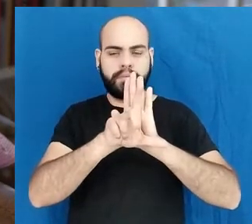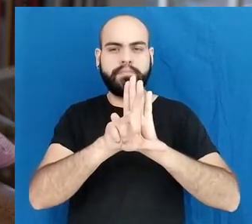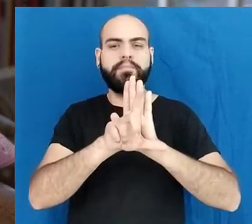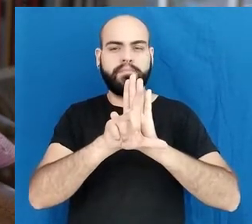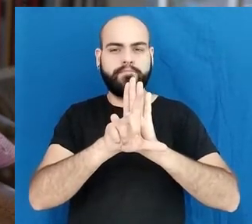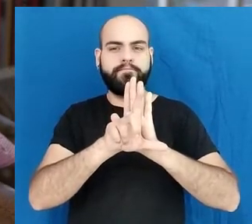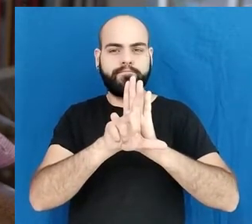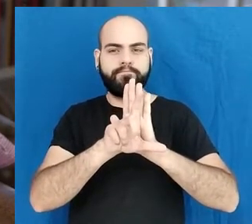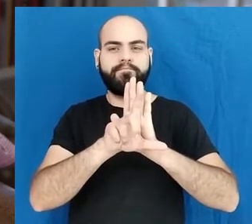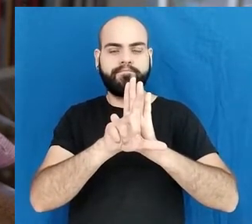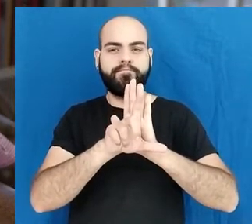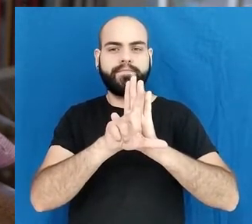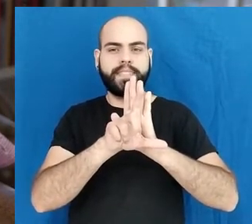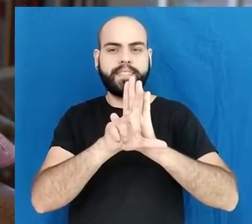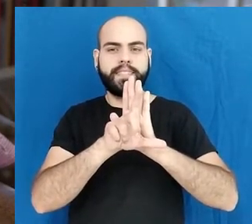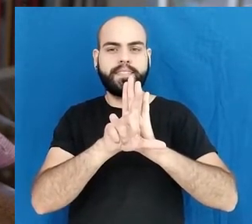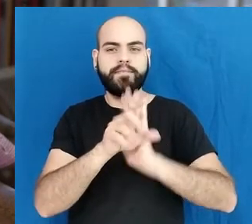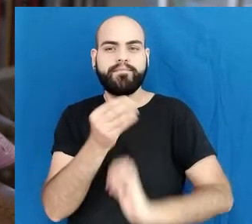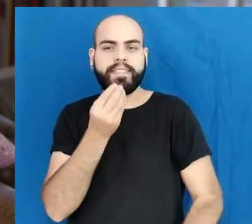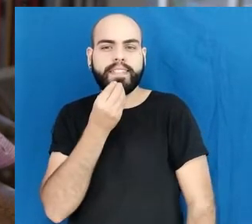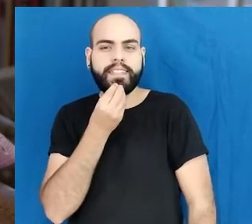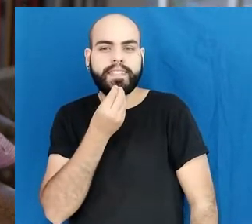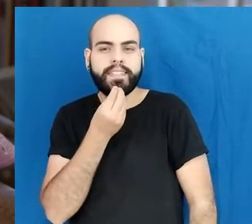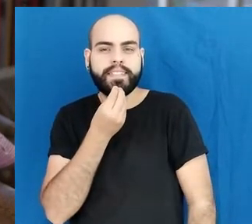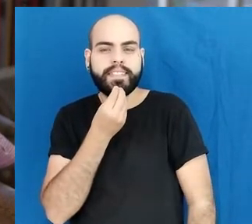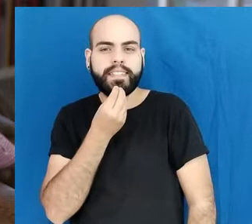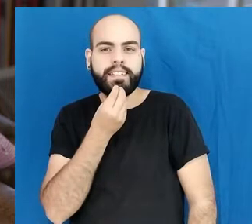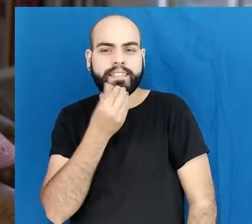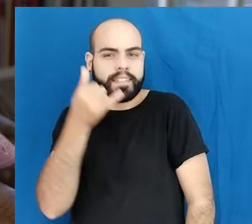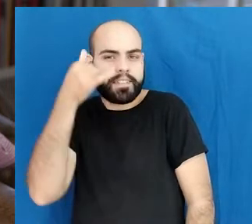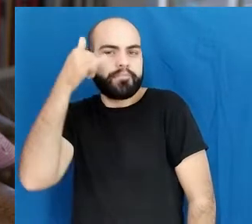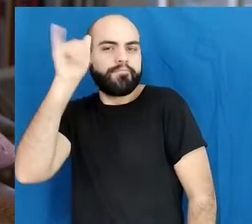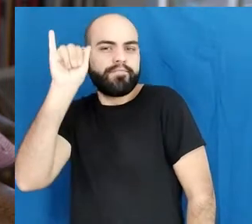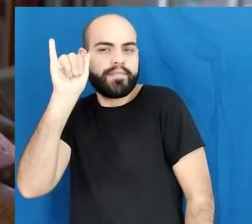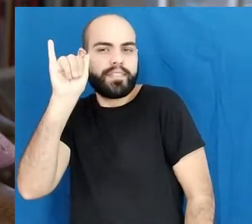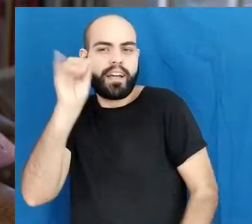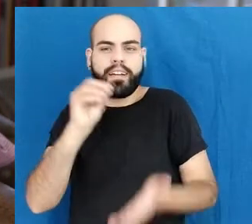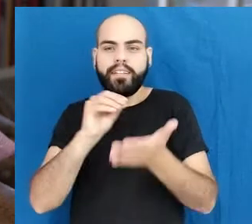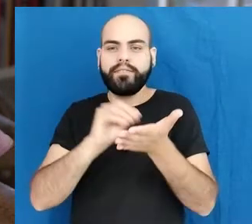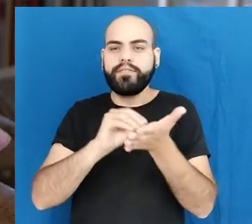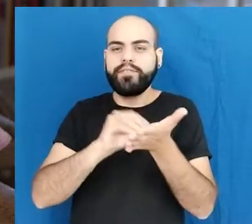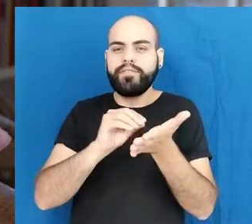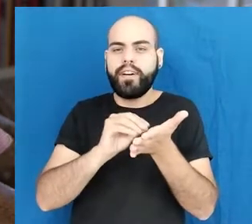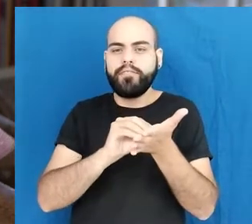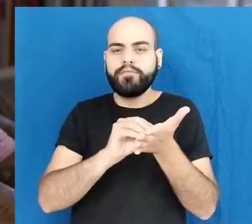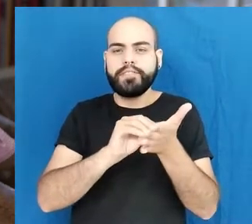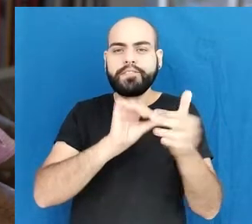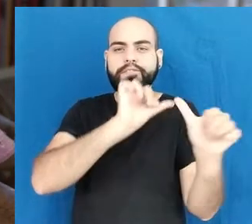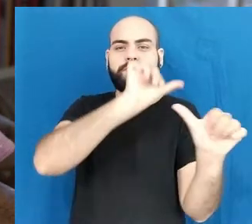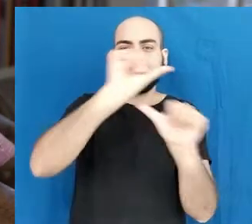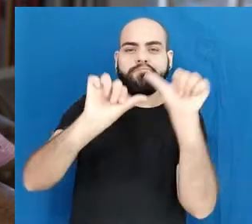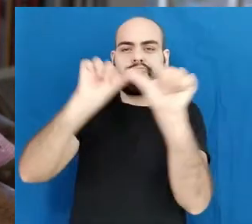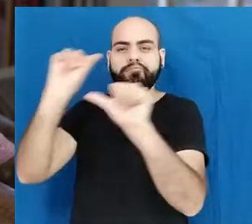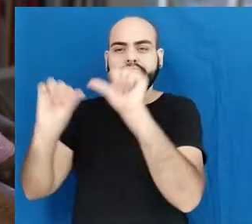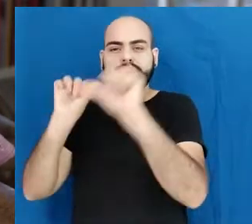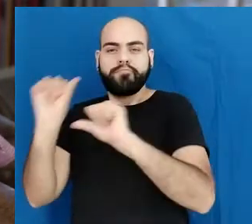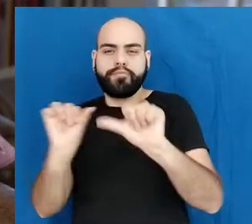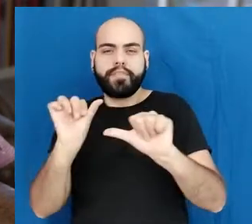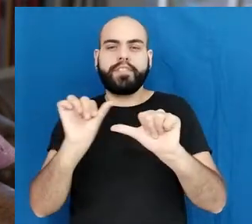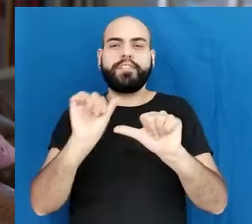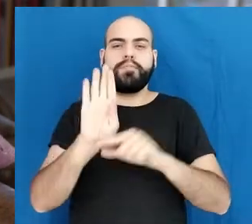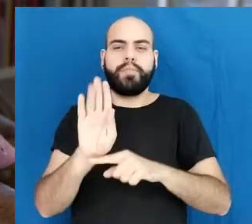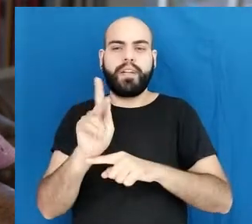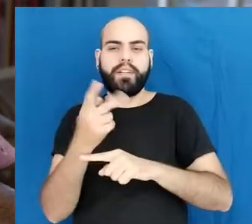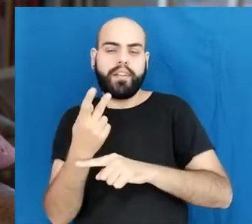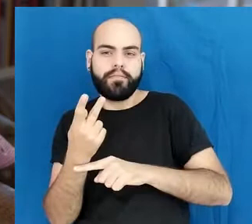e precisava de uma legislação que inibisse um pouco essa descaracterização da cidade. E quanto